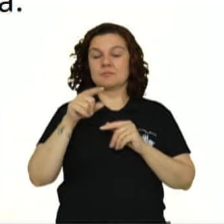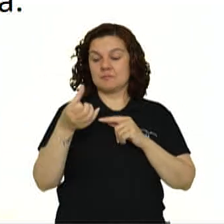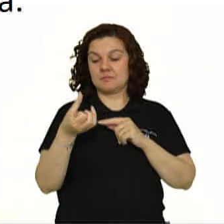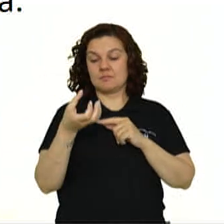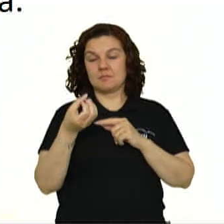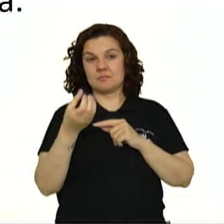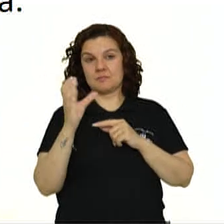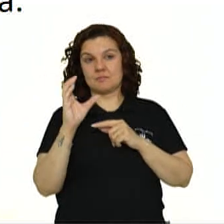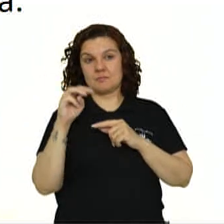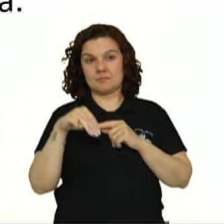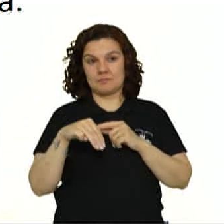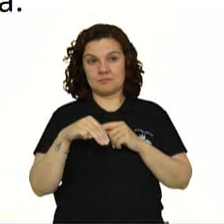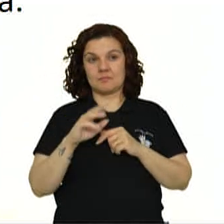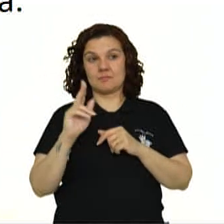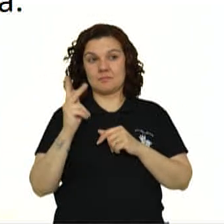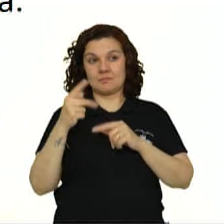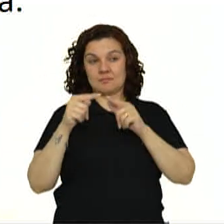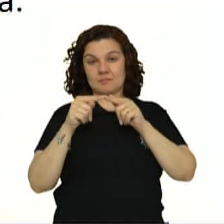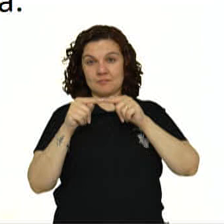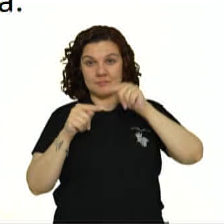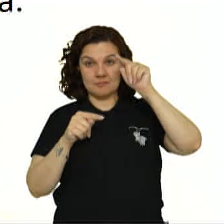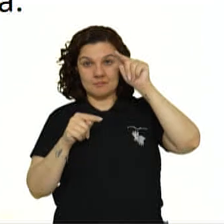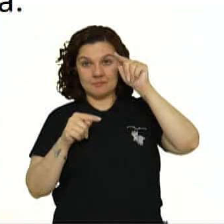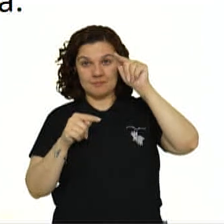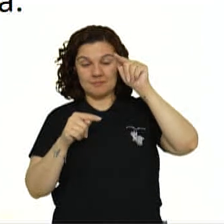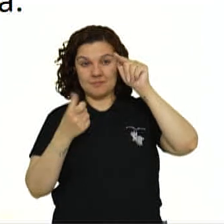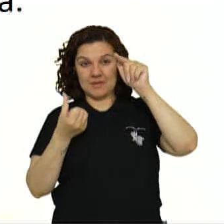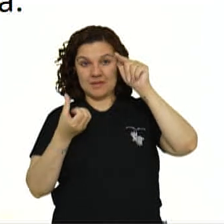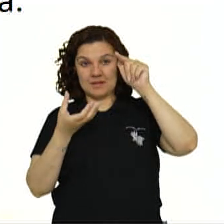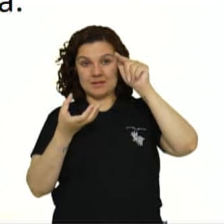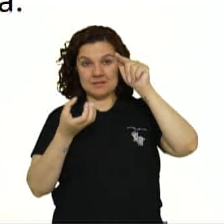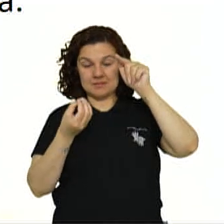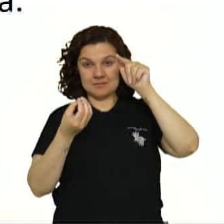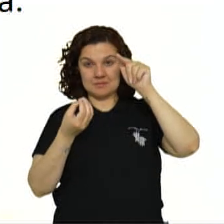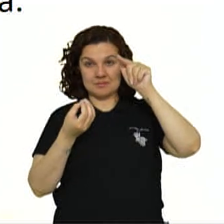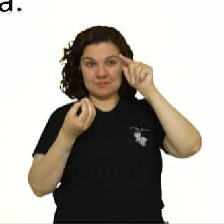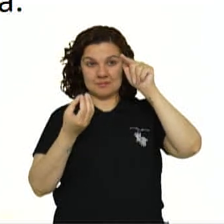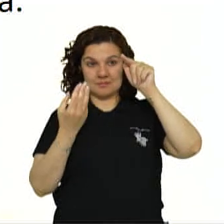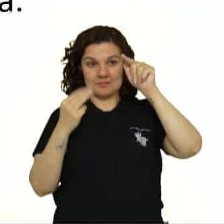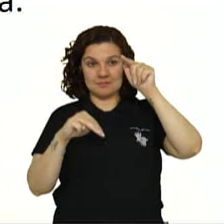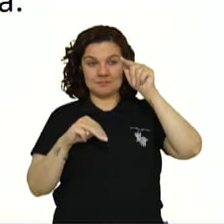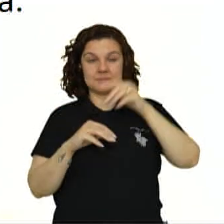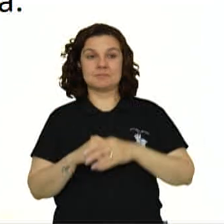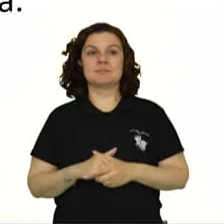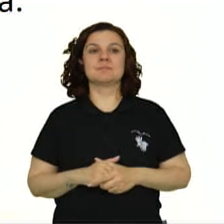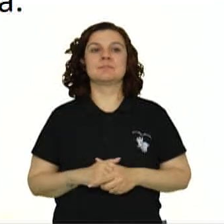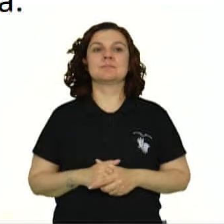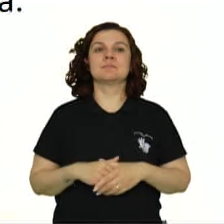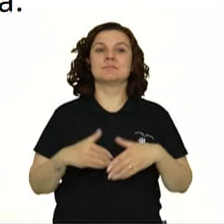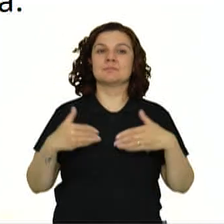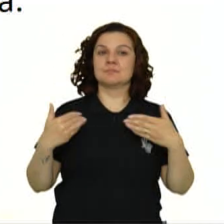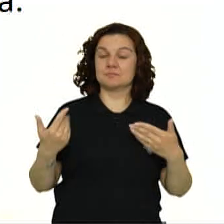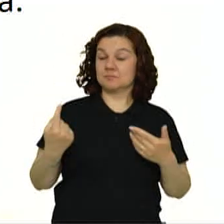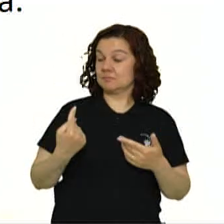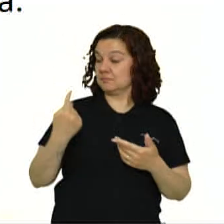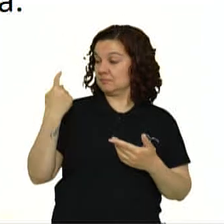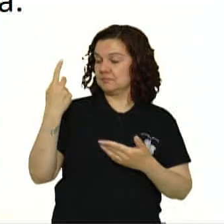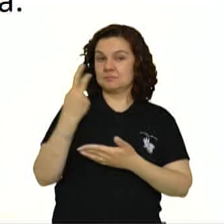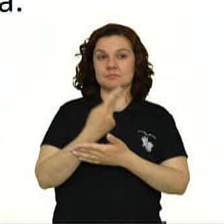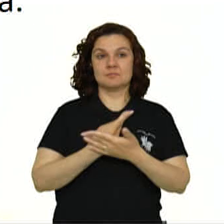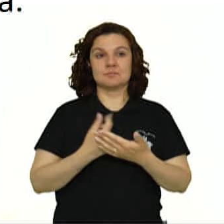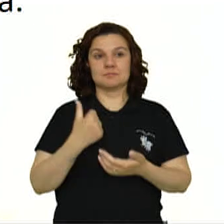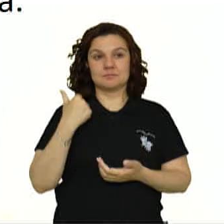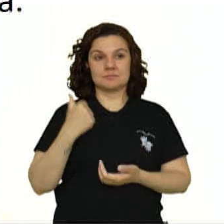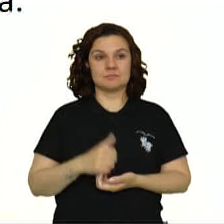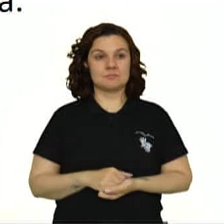é H, que é a altura, né, no caso ali, 60 centímetros, conforme ilustrado na